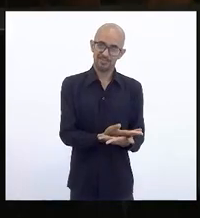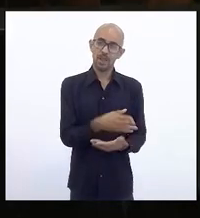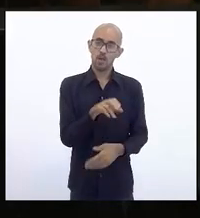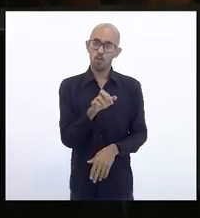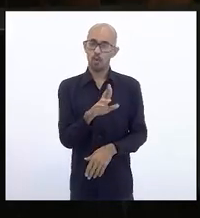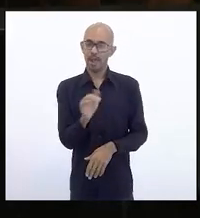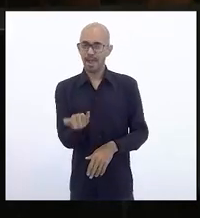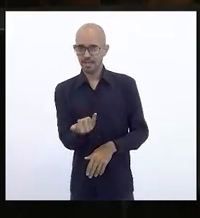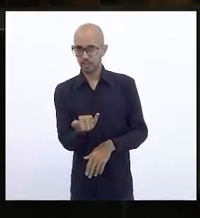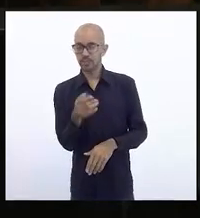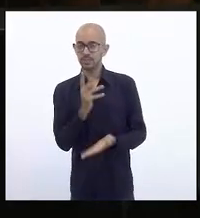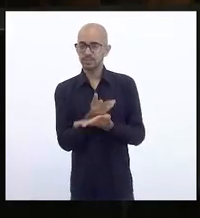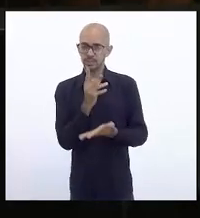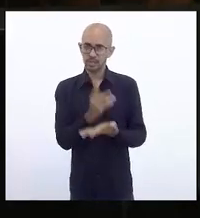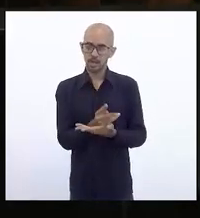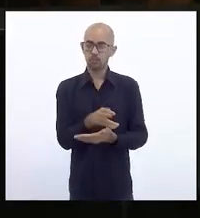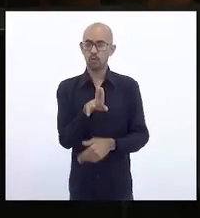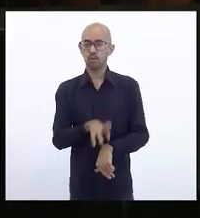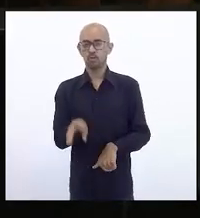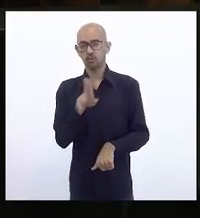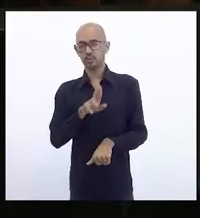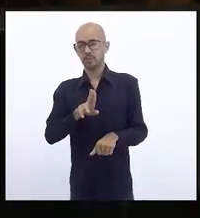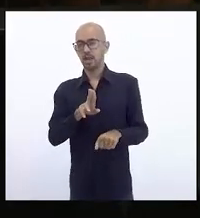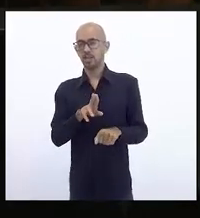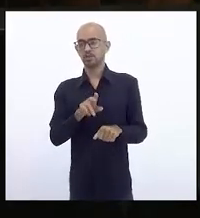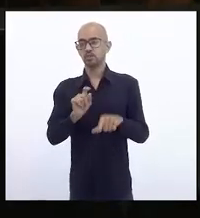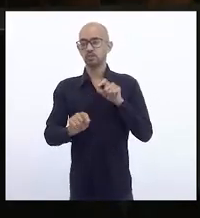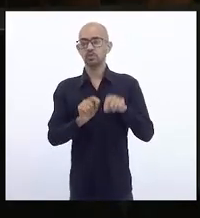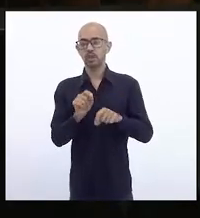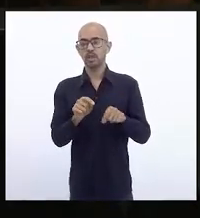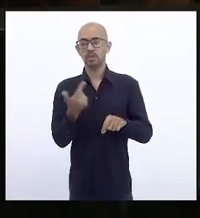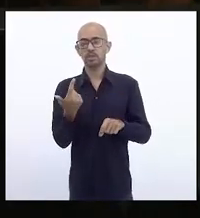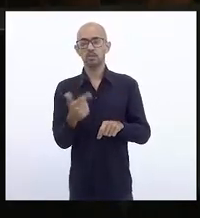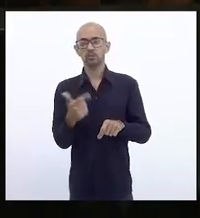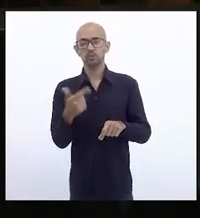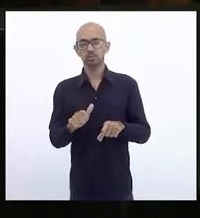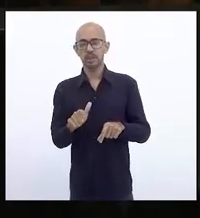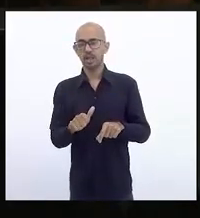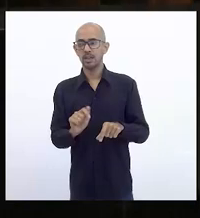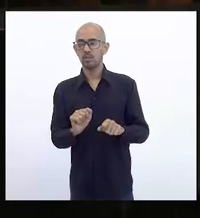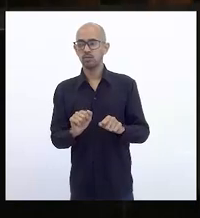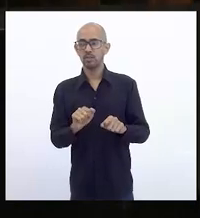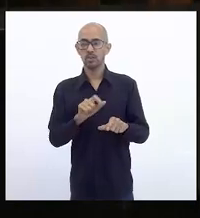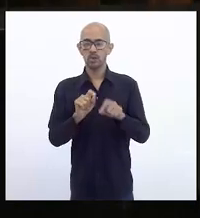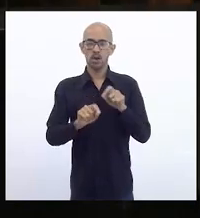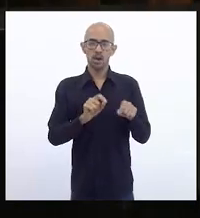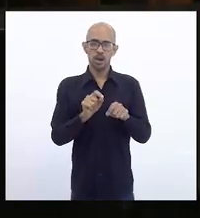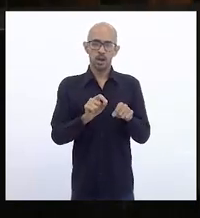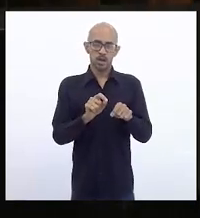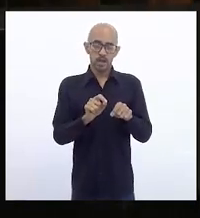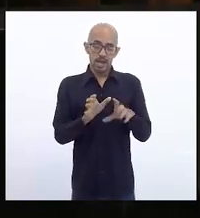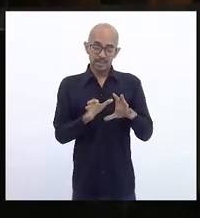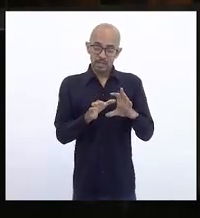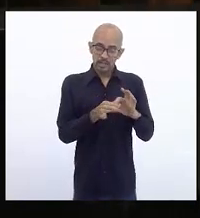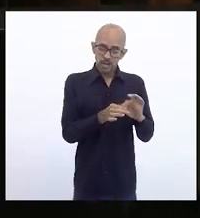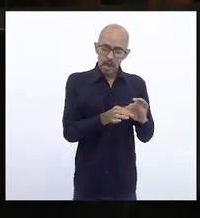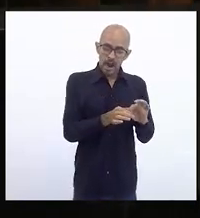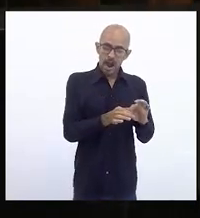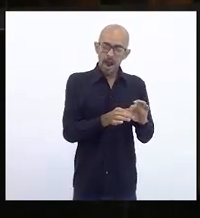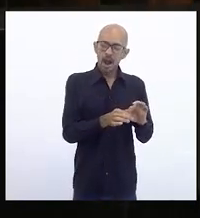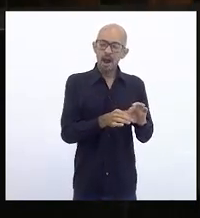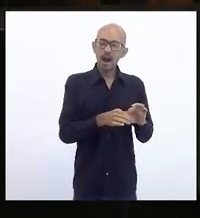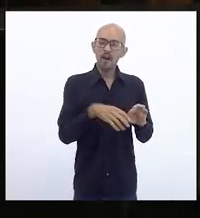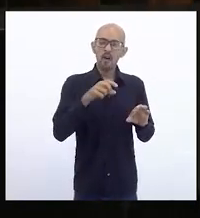ela sempre foi essa universidade que não tem um viés colonizador nos seus processos de integração regional, mas